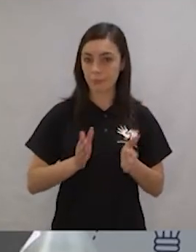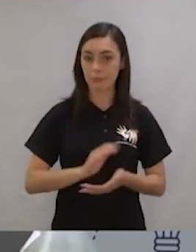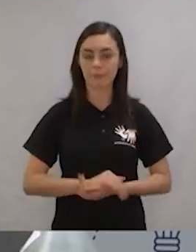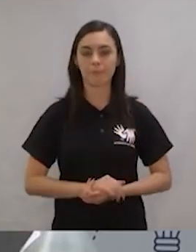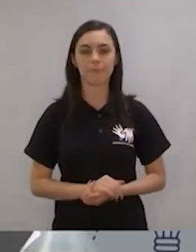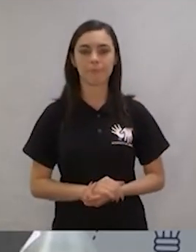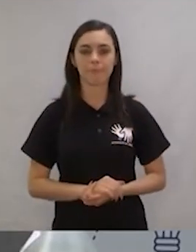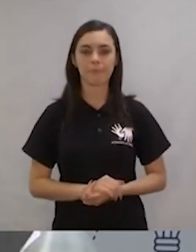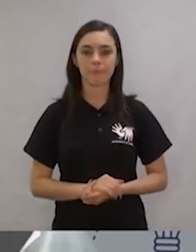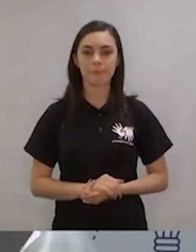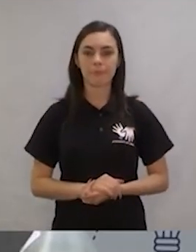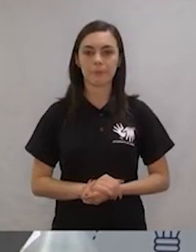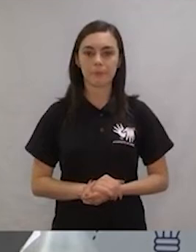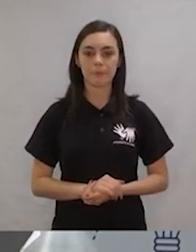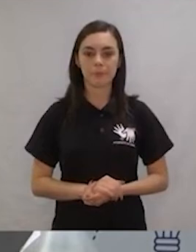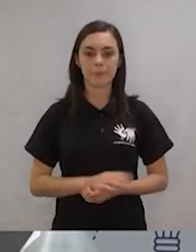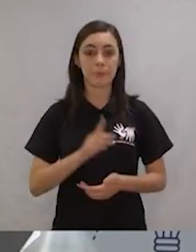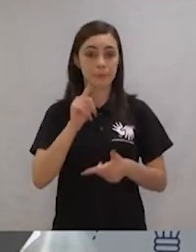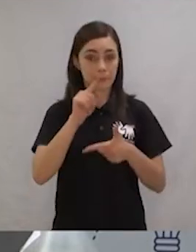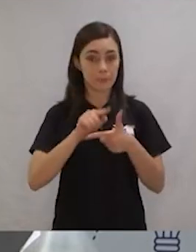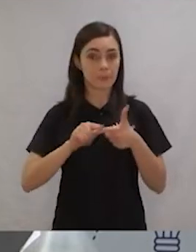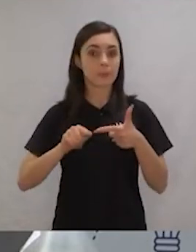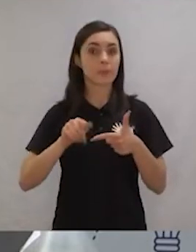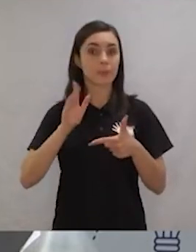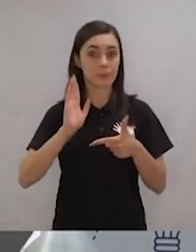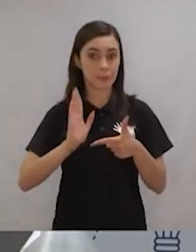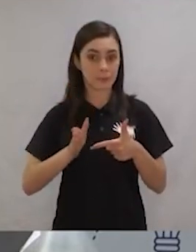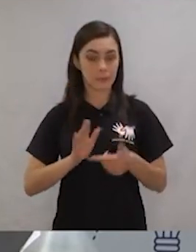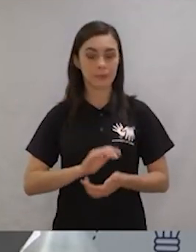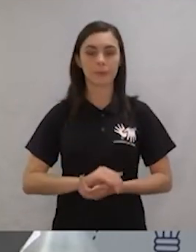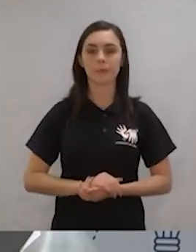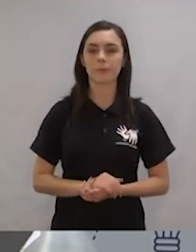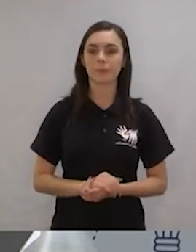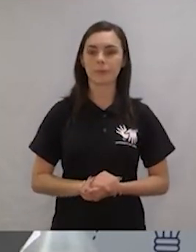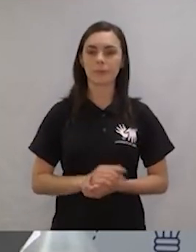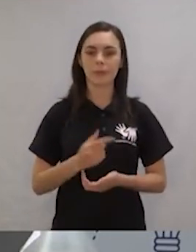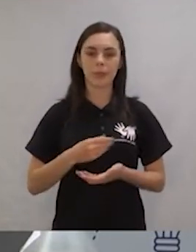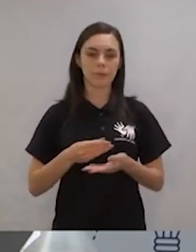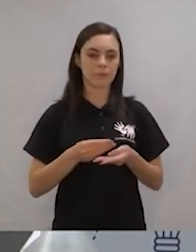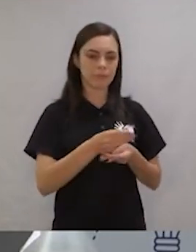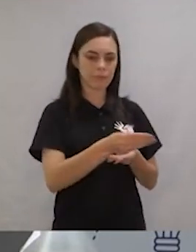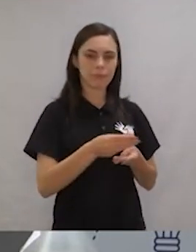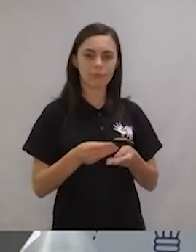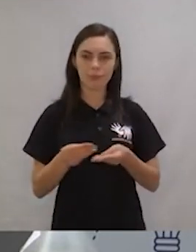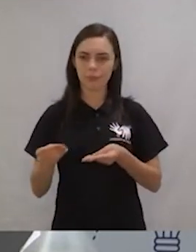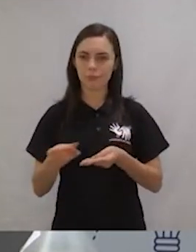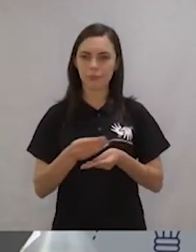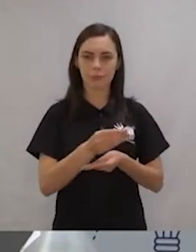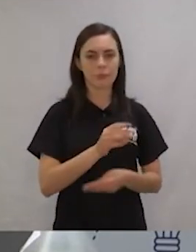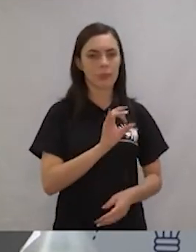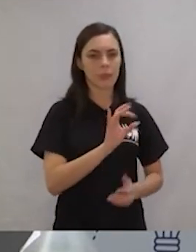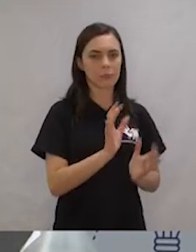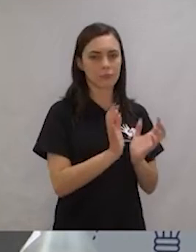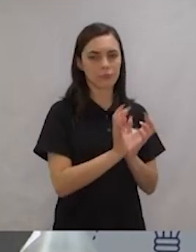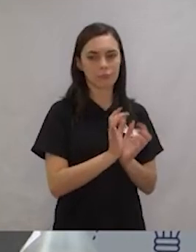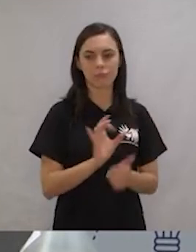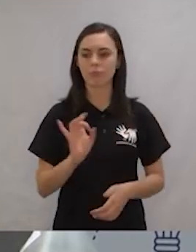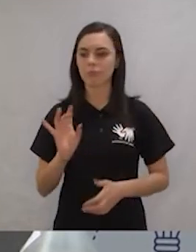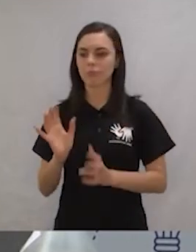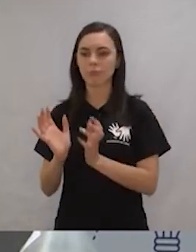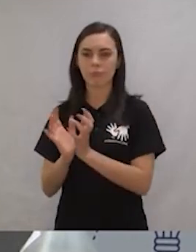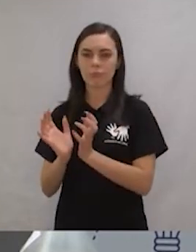entre as duas meninas. Dividi já, ó, reparti. Cada uma já ficou com a